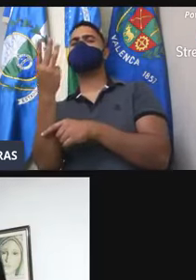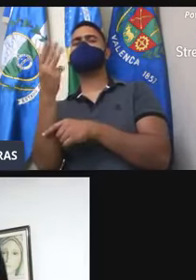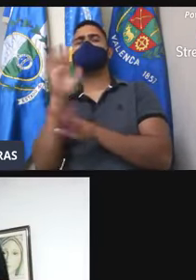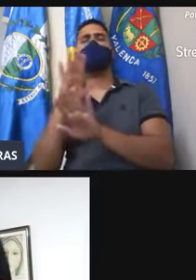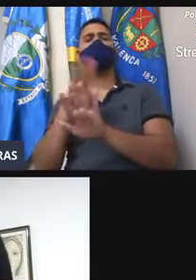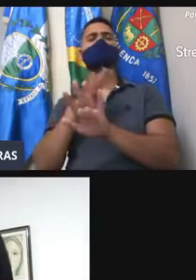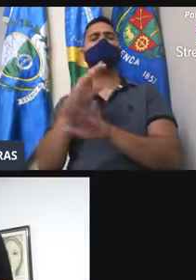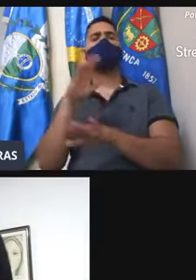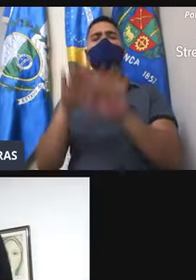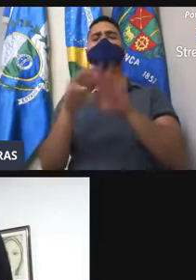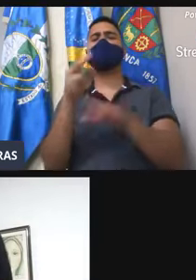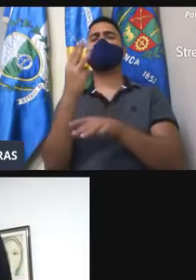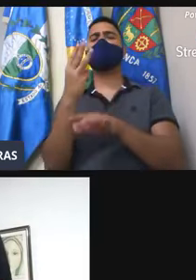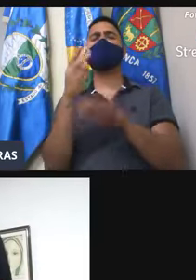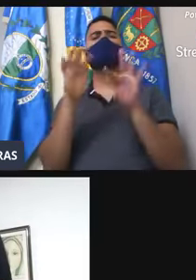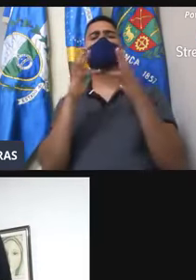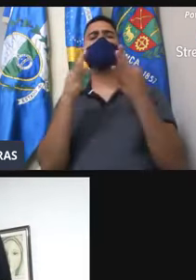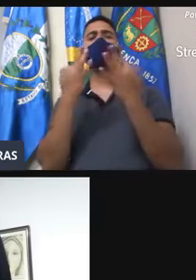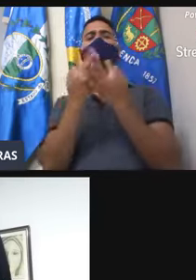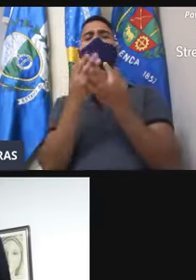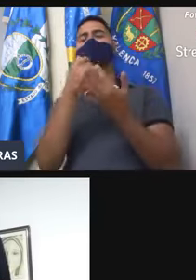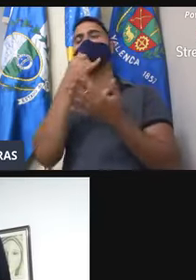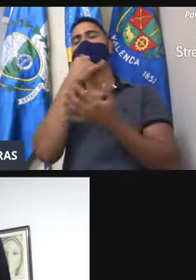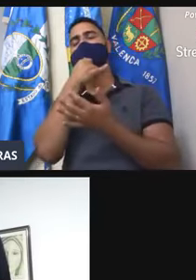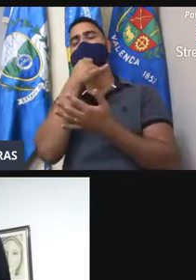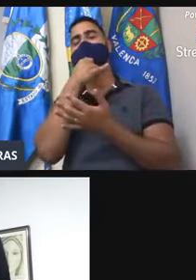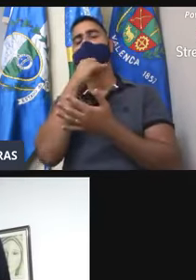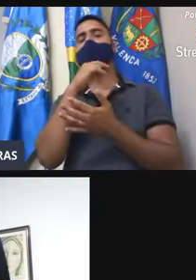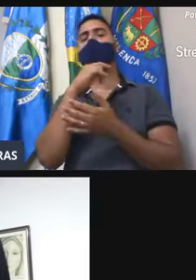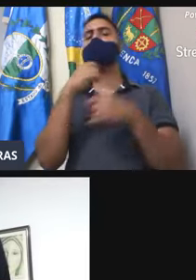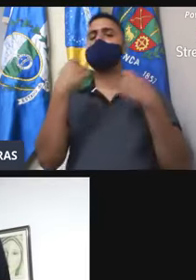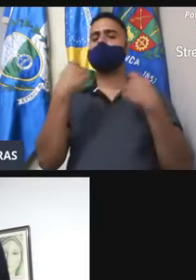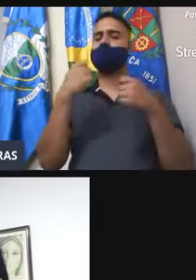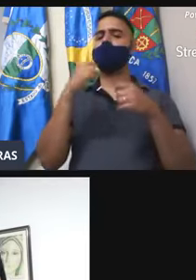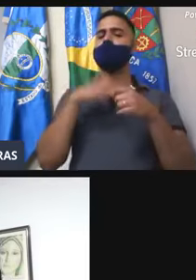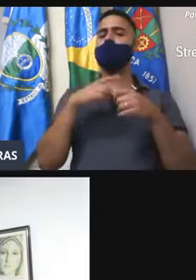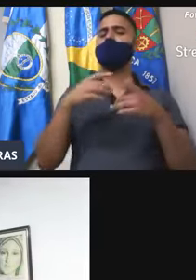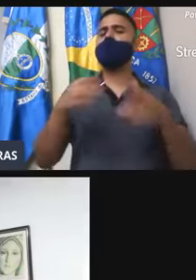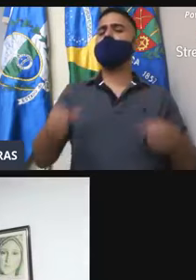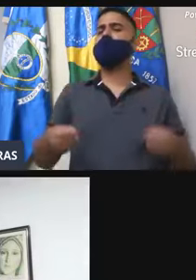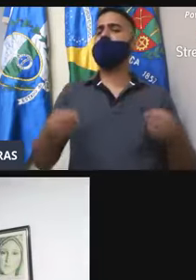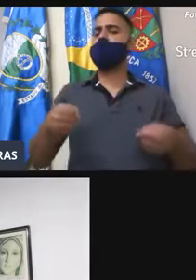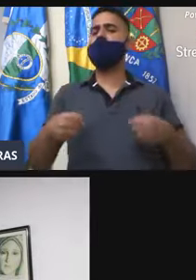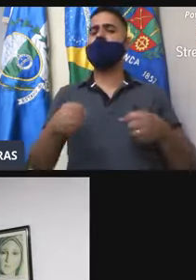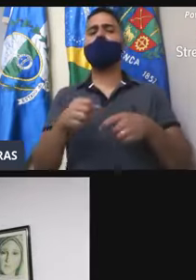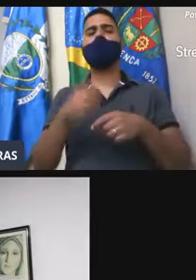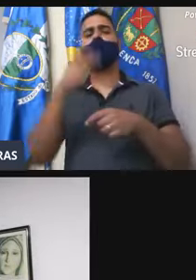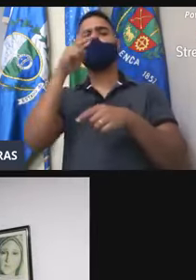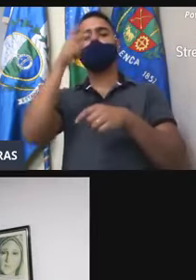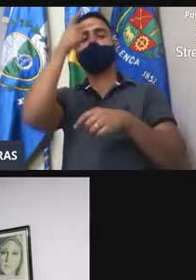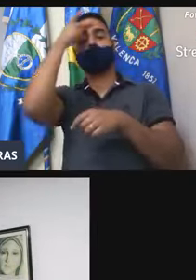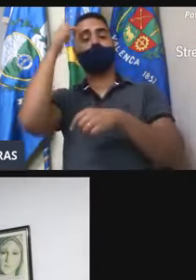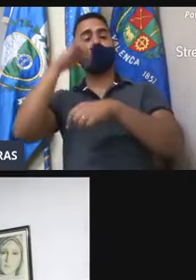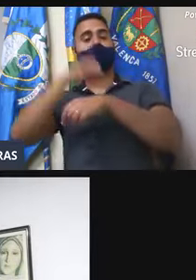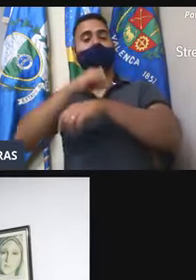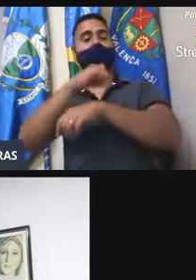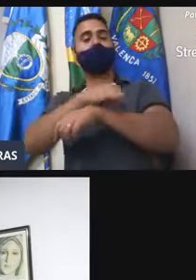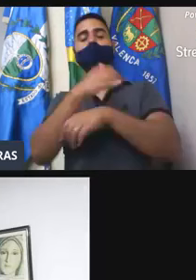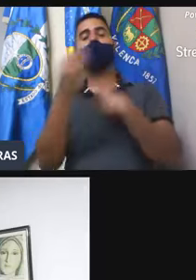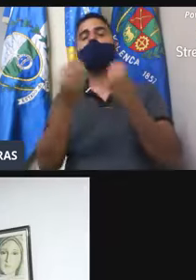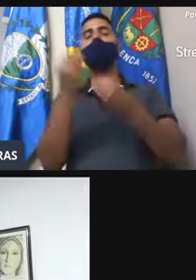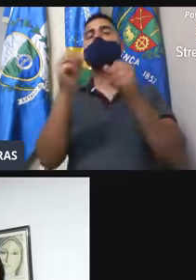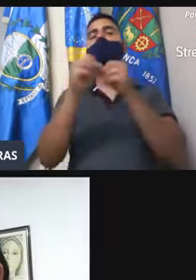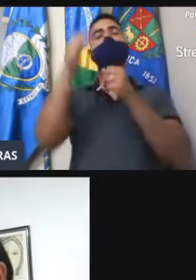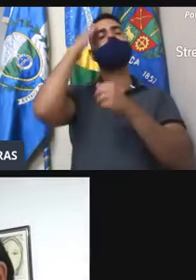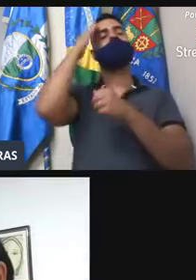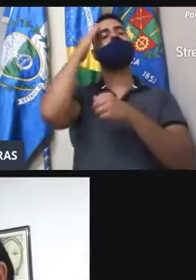terceira família, infelizmente, que tem essa demanda e a Secretaria de Assistência Social não consegue resolver. Então, gostaria